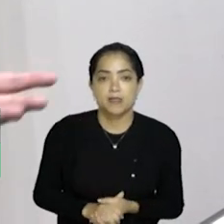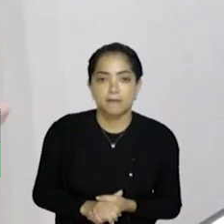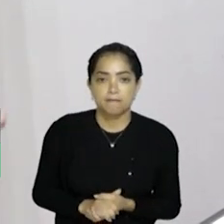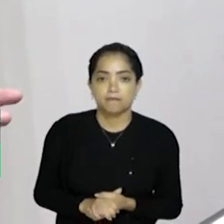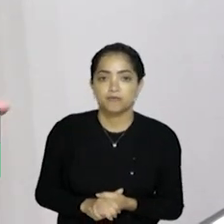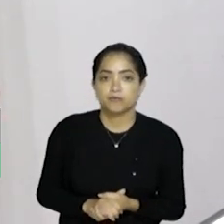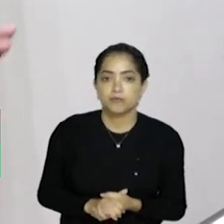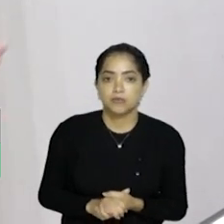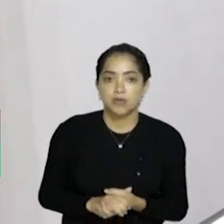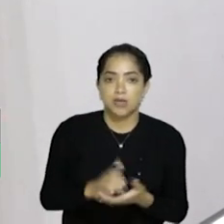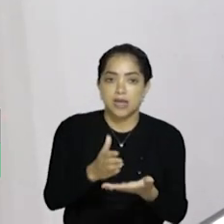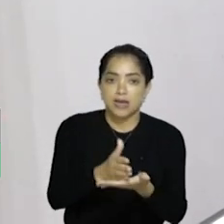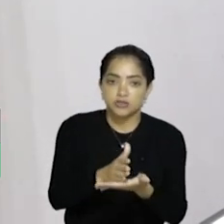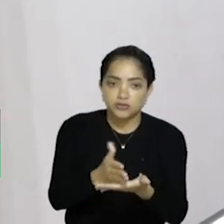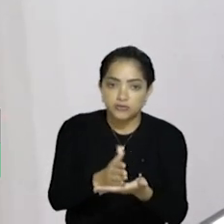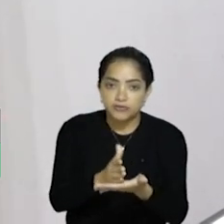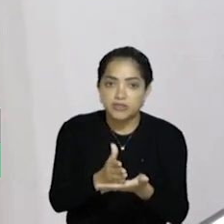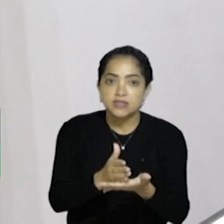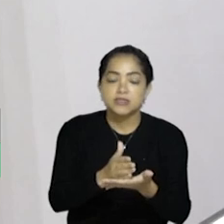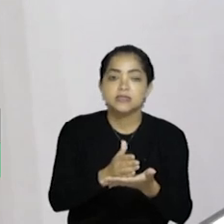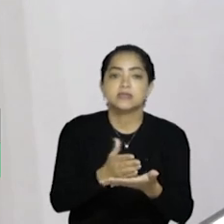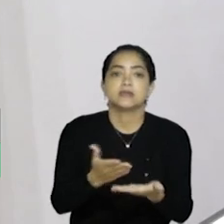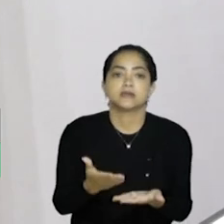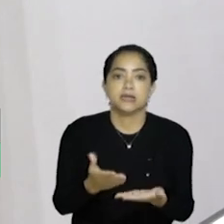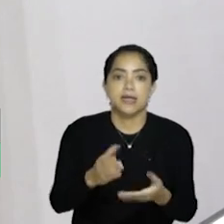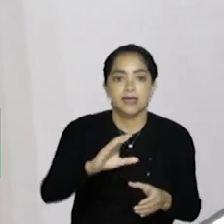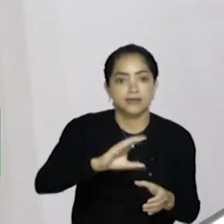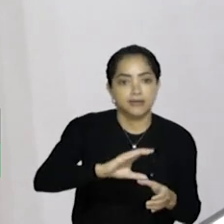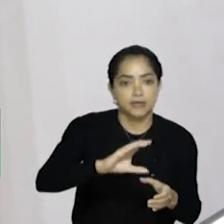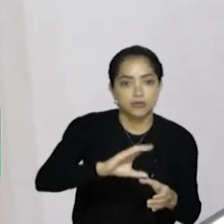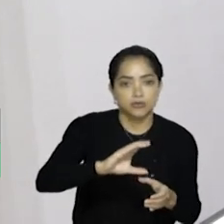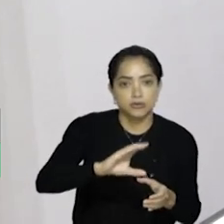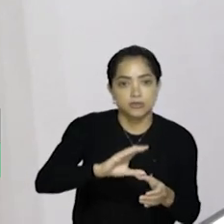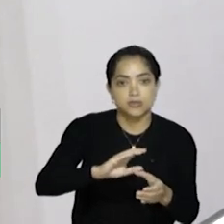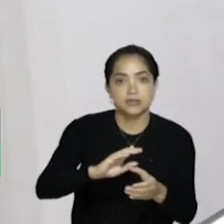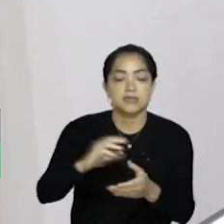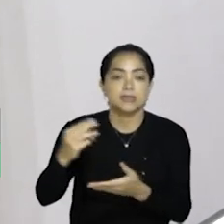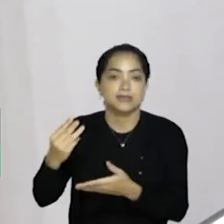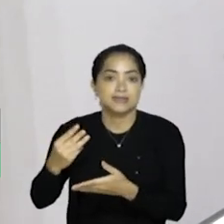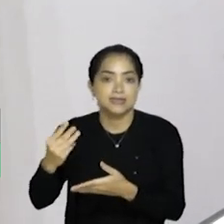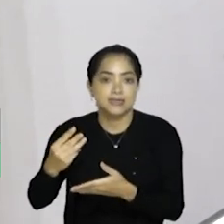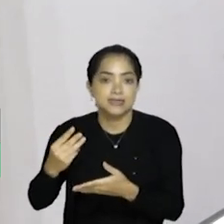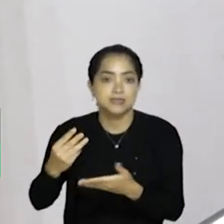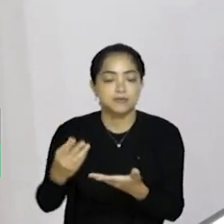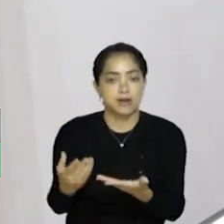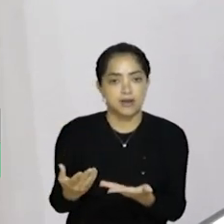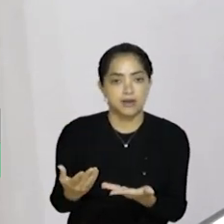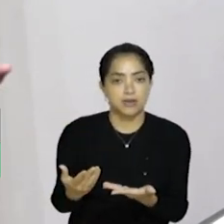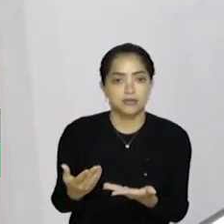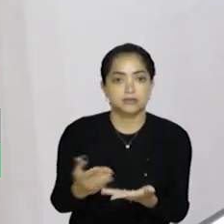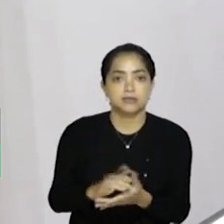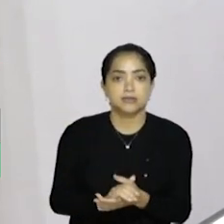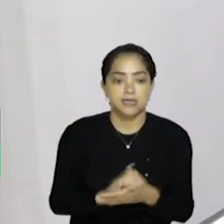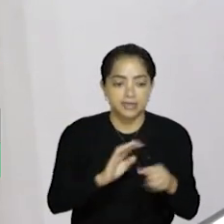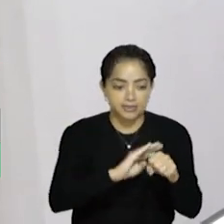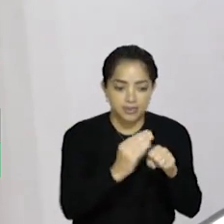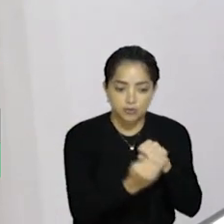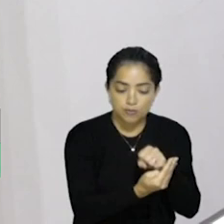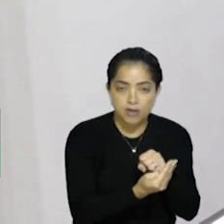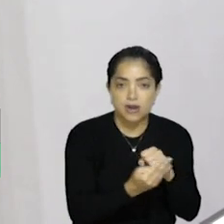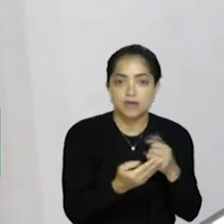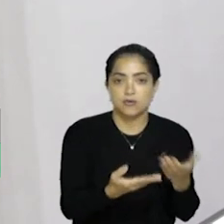divisa entre Canoinhas Três Barras nós temos o bairro São Cristóvão bairro de gente